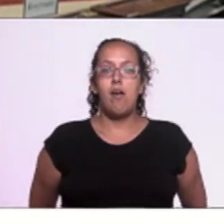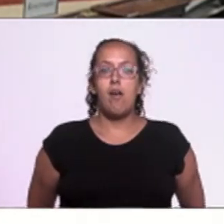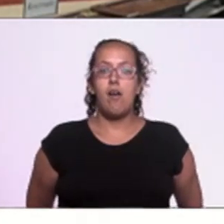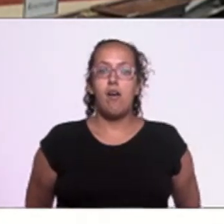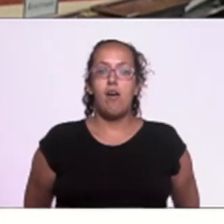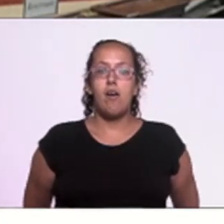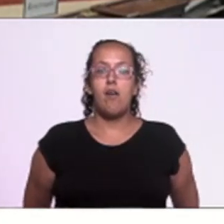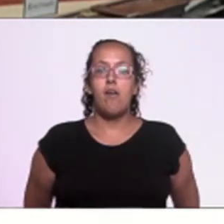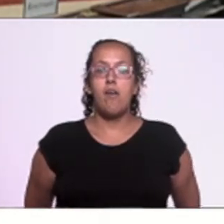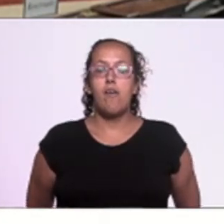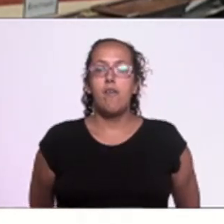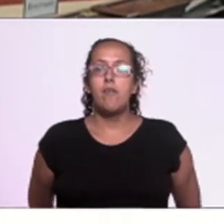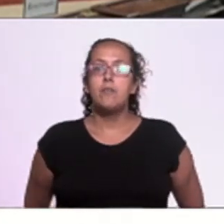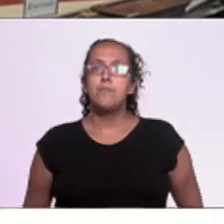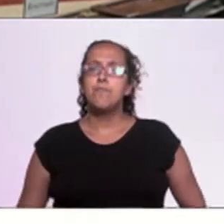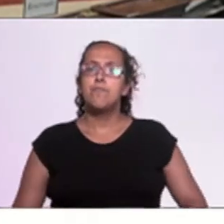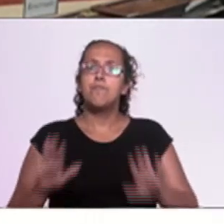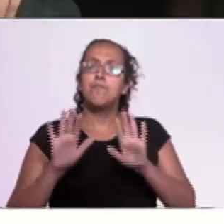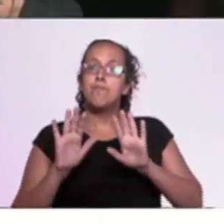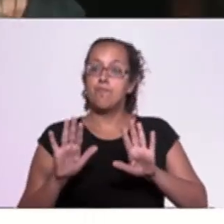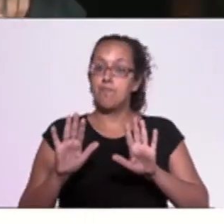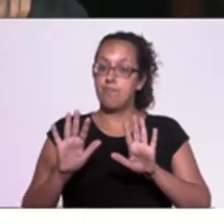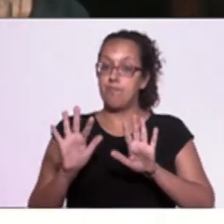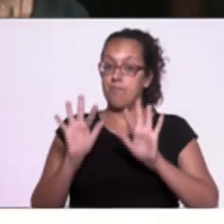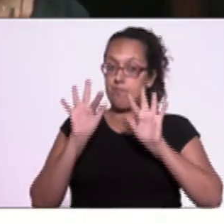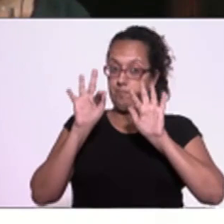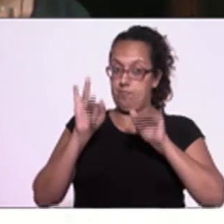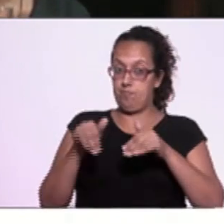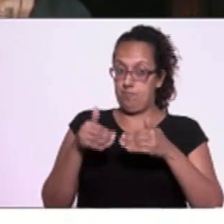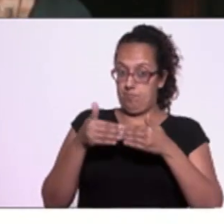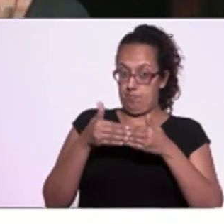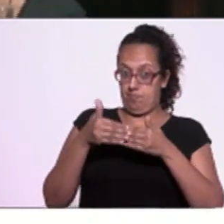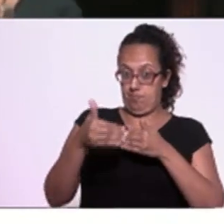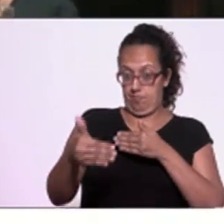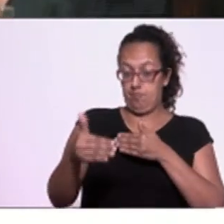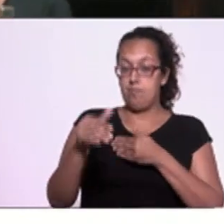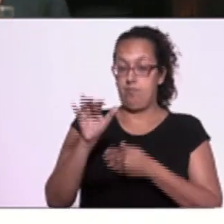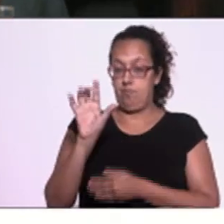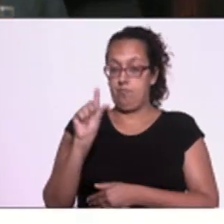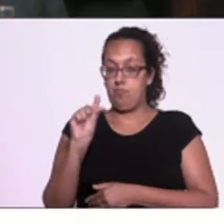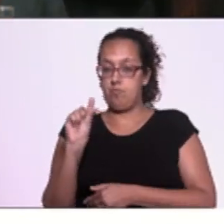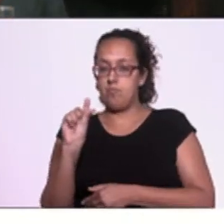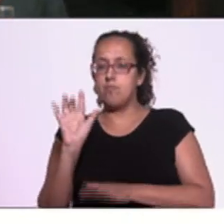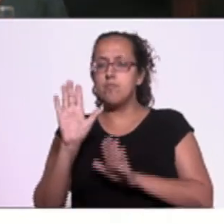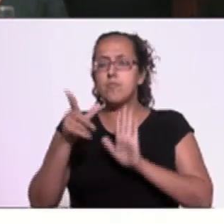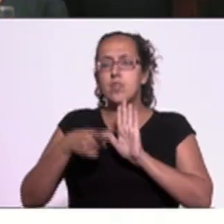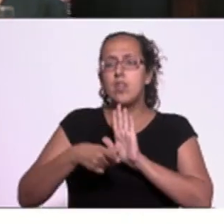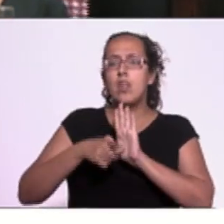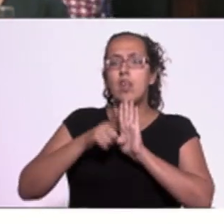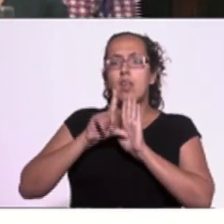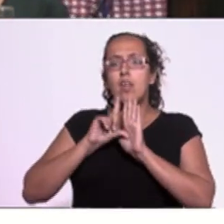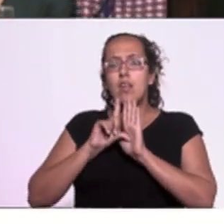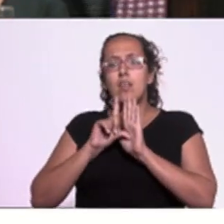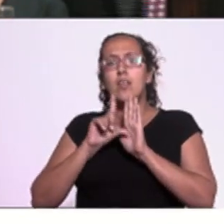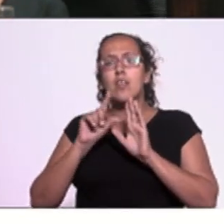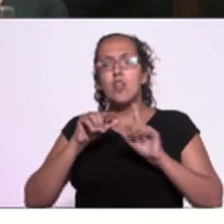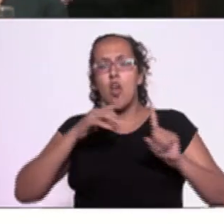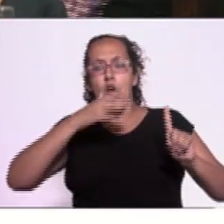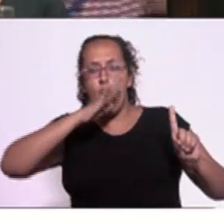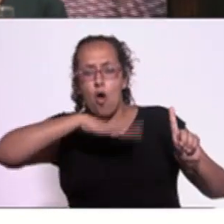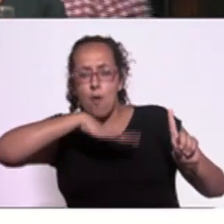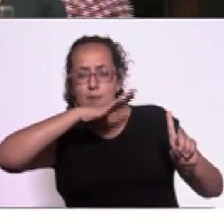Antes de finalizar a solenidade, em homenagem aos